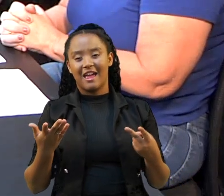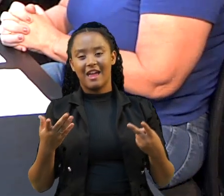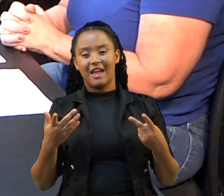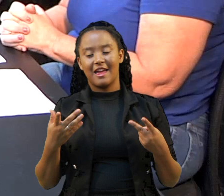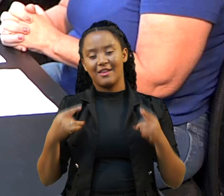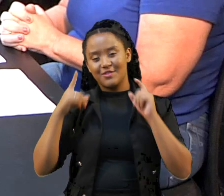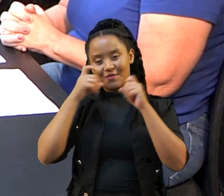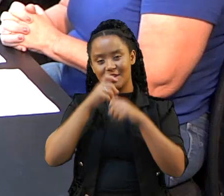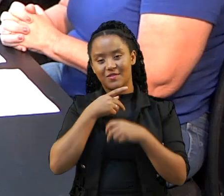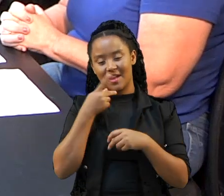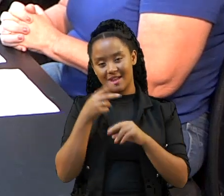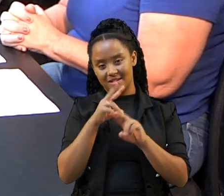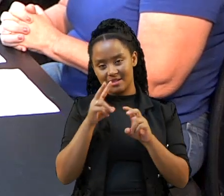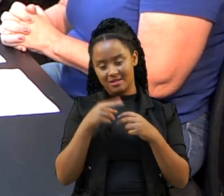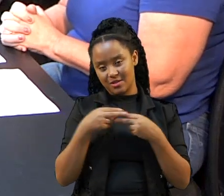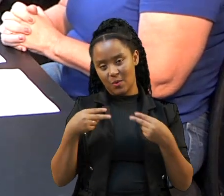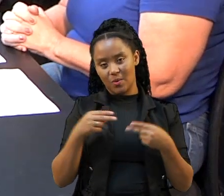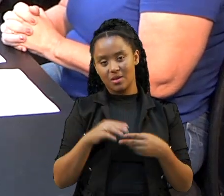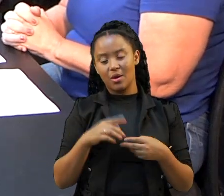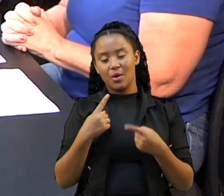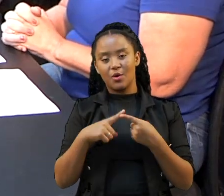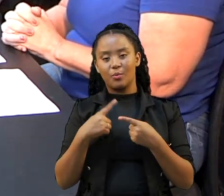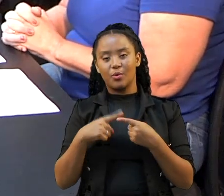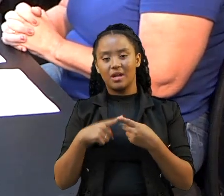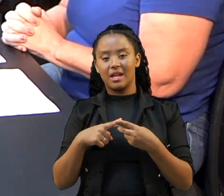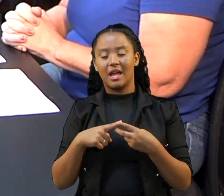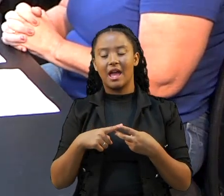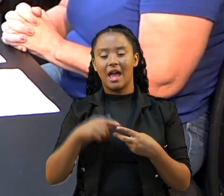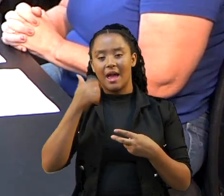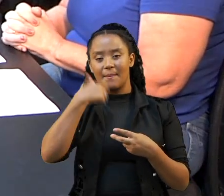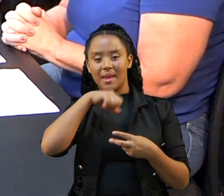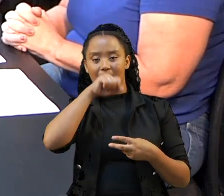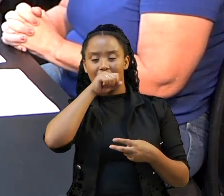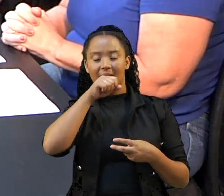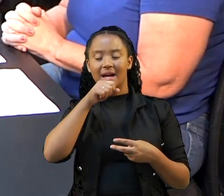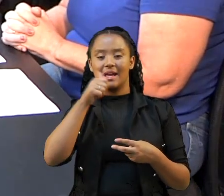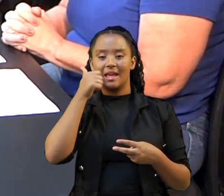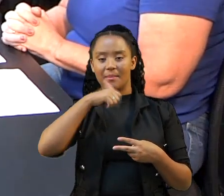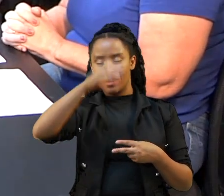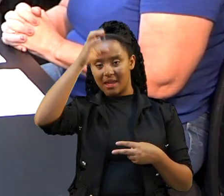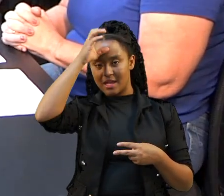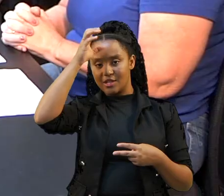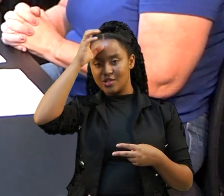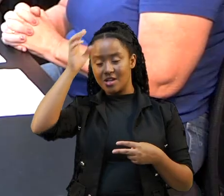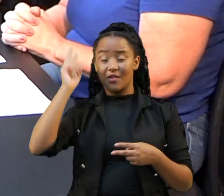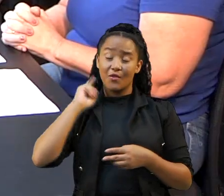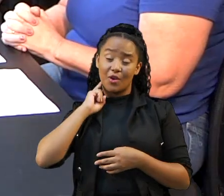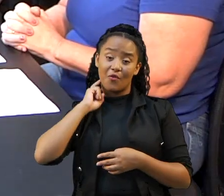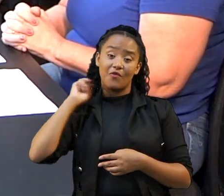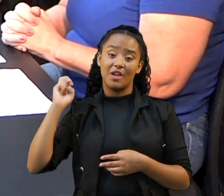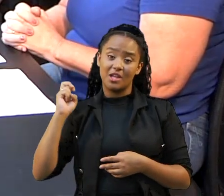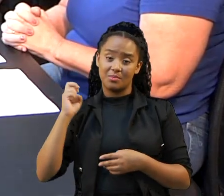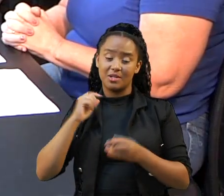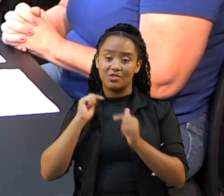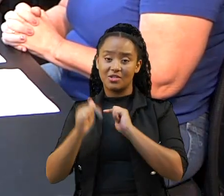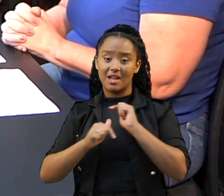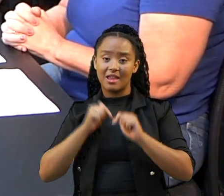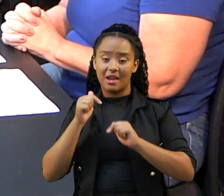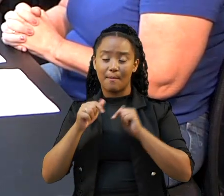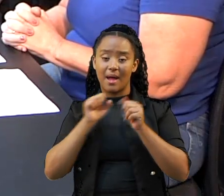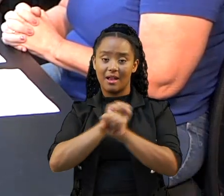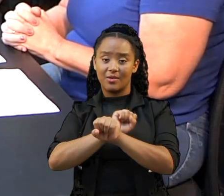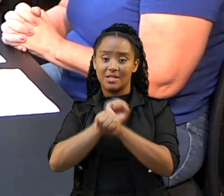é um pouco delicado nessa parte. Elas foram vítimas de trabalho escravo, trabalho doméstico escravo. Então,